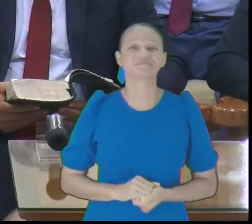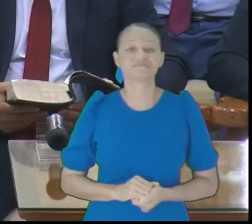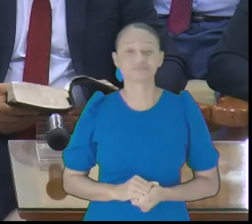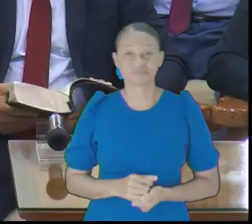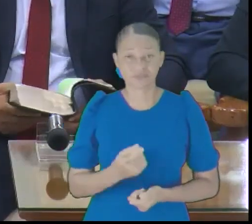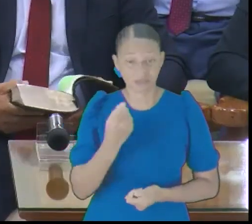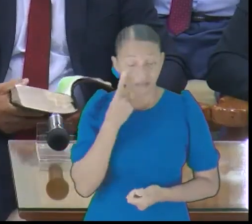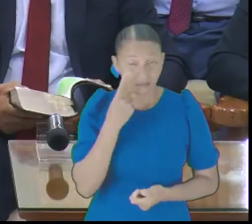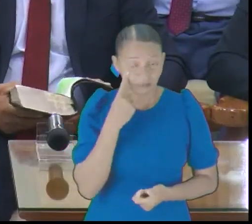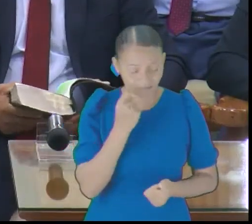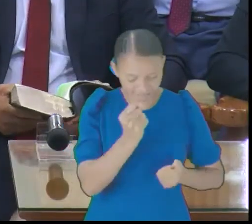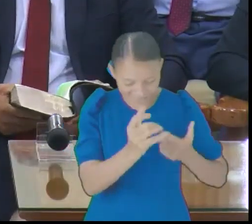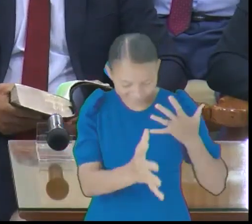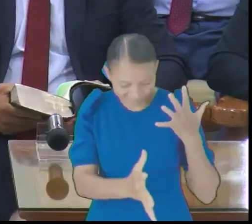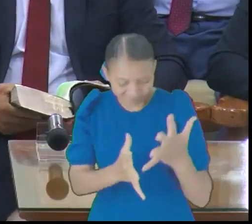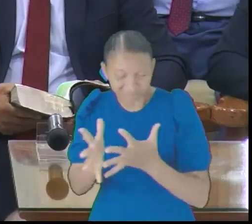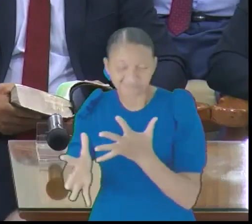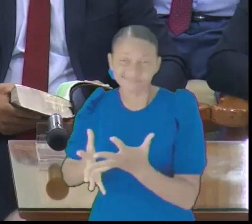Escute,